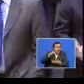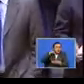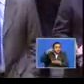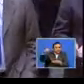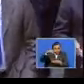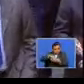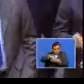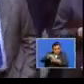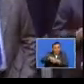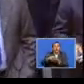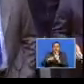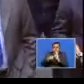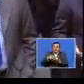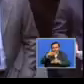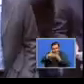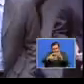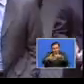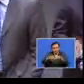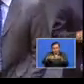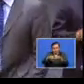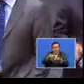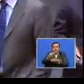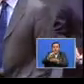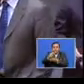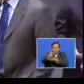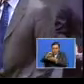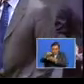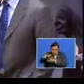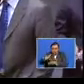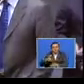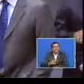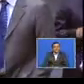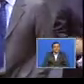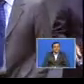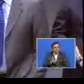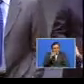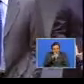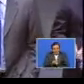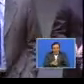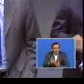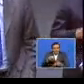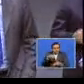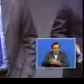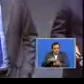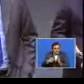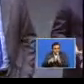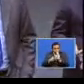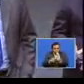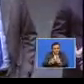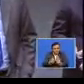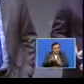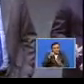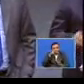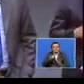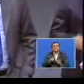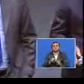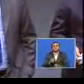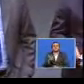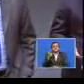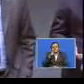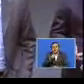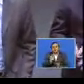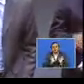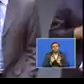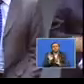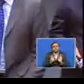que é um grupo de tradição, e não confio na Carta Capital. Não é? A Carta Capital, evidentemente,